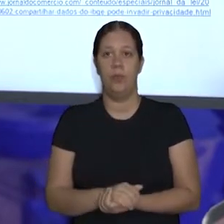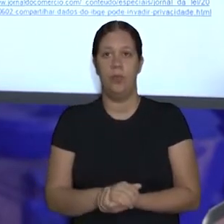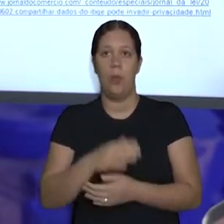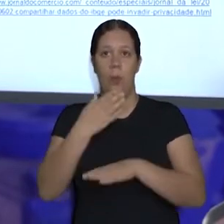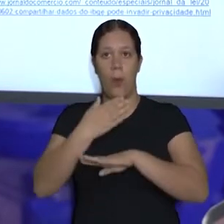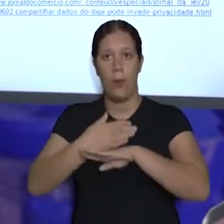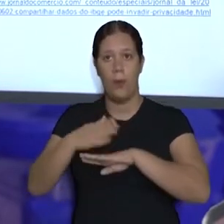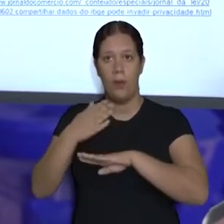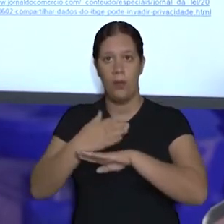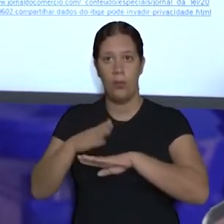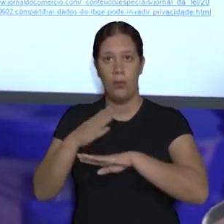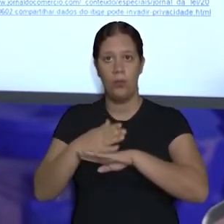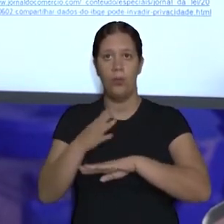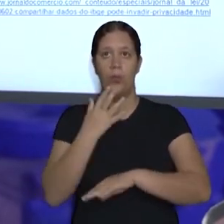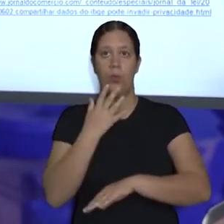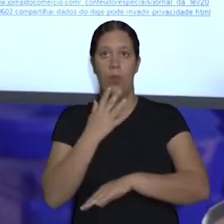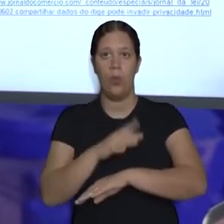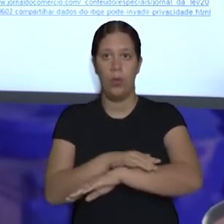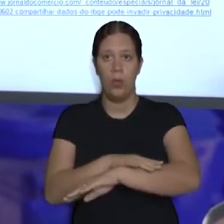brancos,